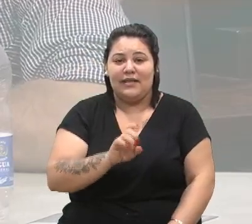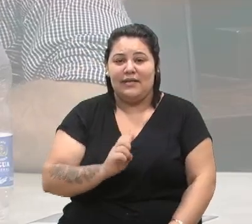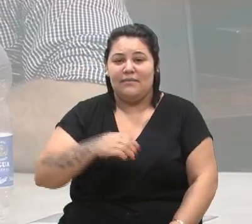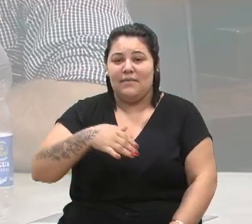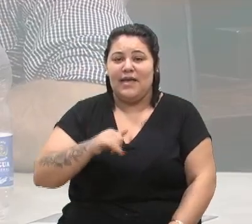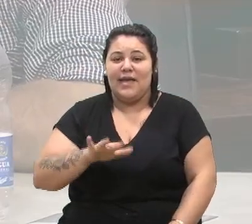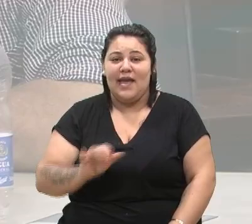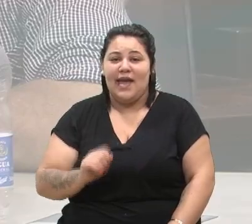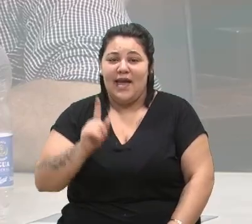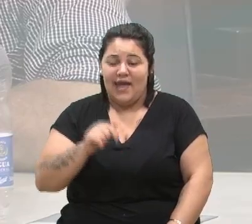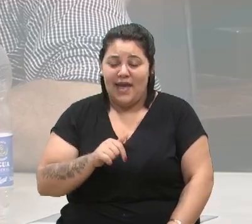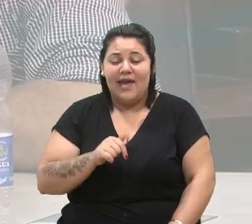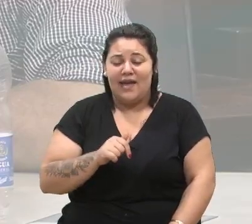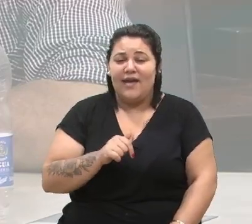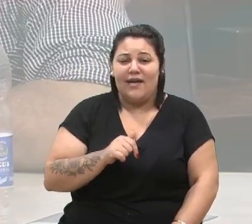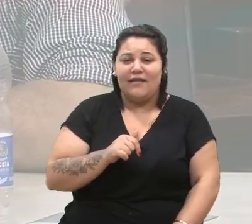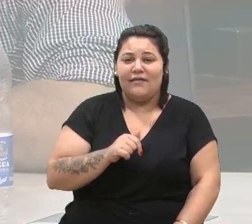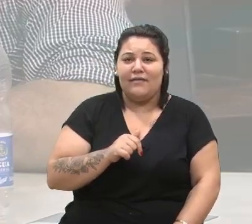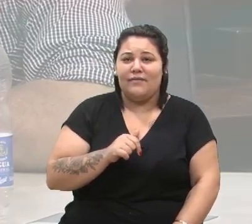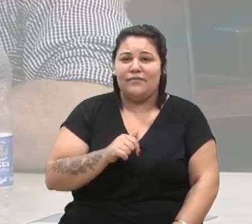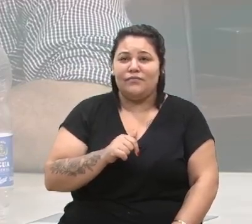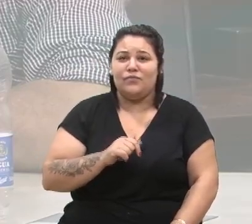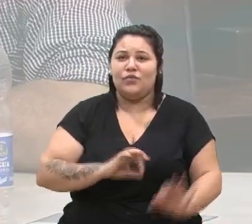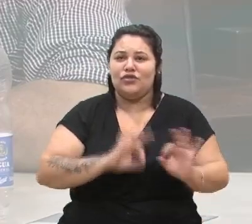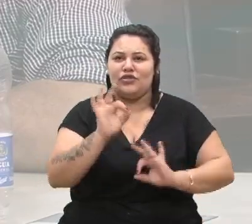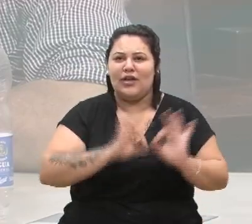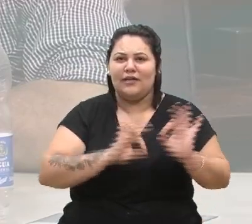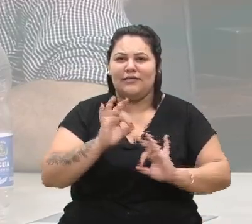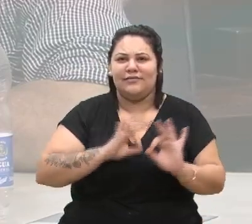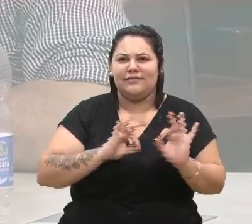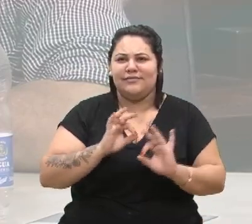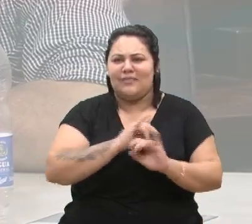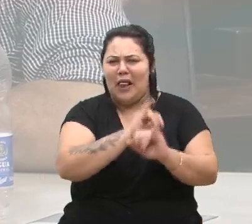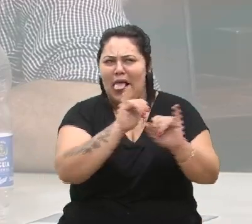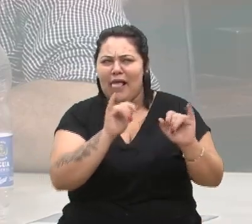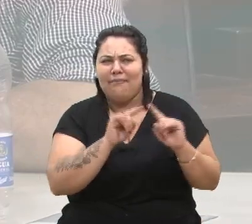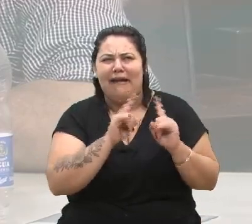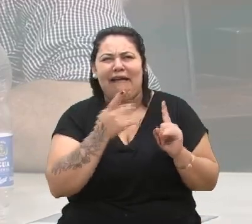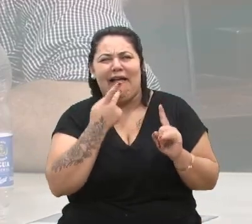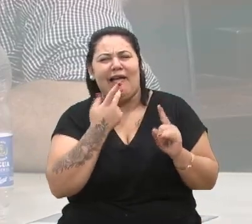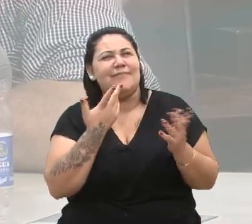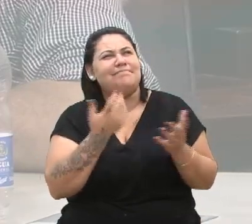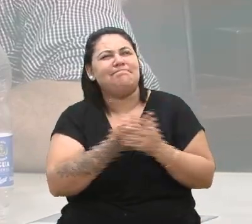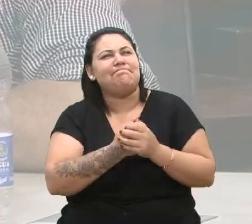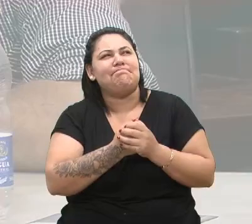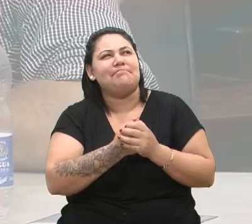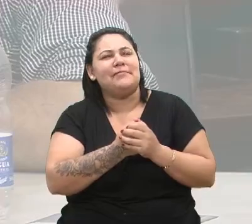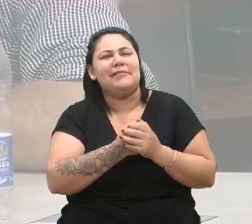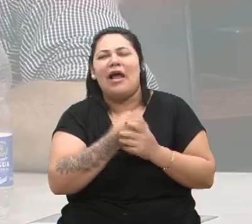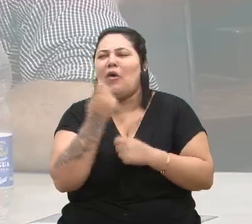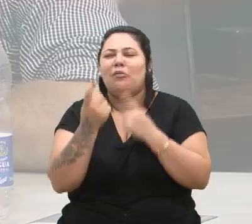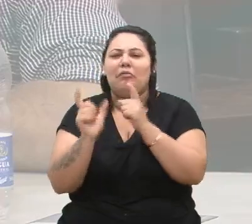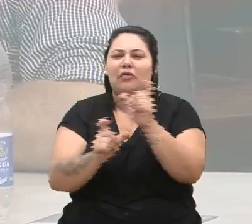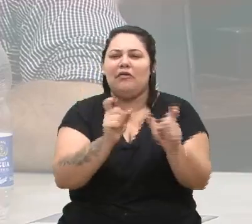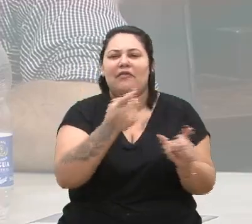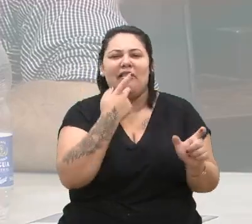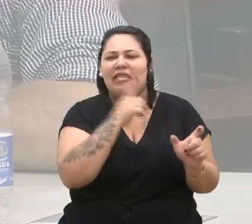polêmico, mas que vem justamente nesse contraponto de pessoas que dizem não vamos construir mais espaços de educação, não vamos construir escola, não